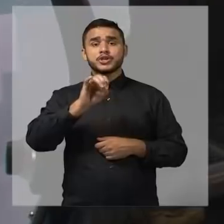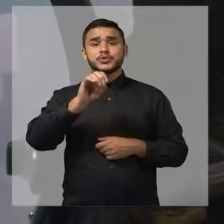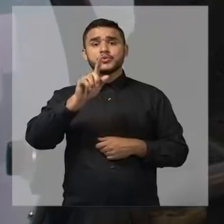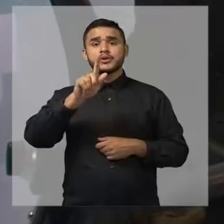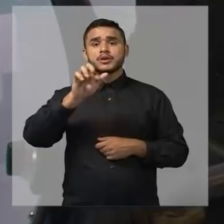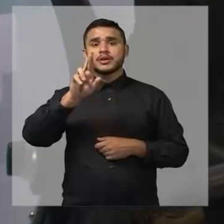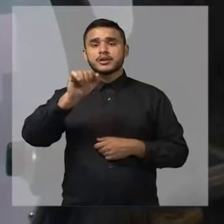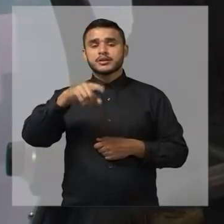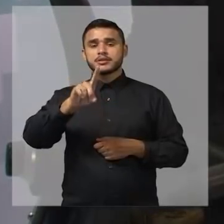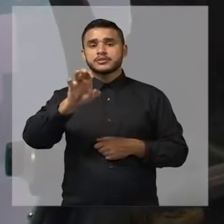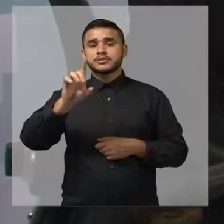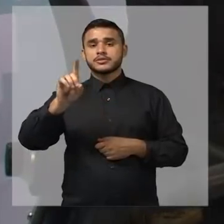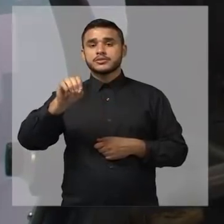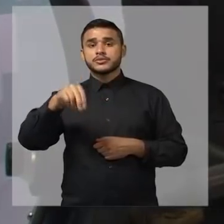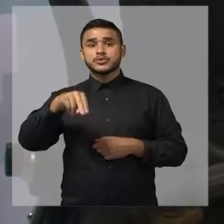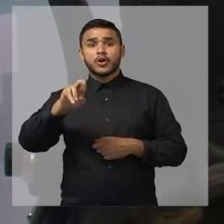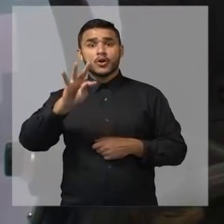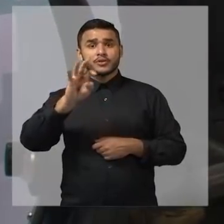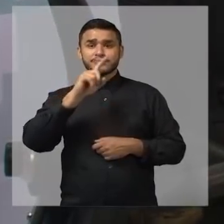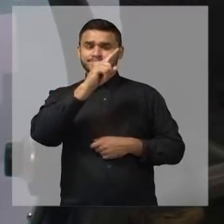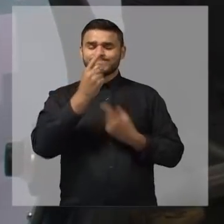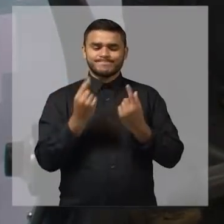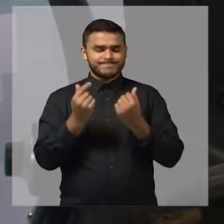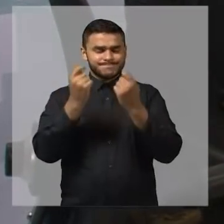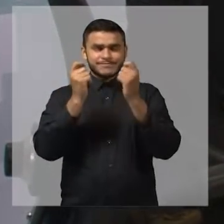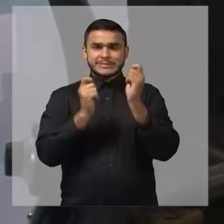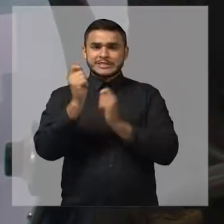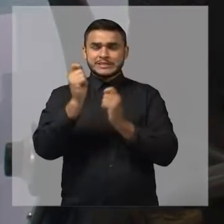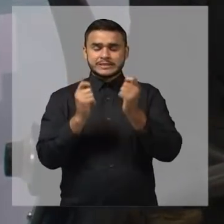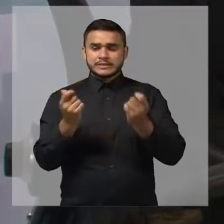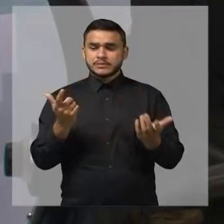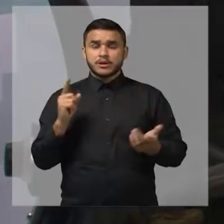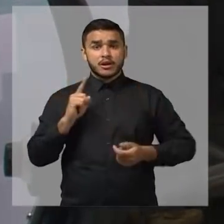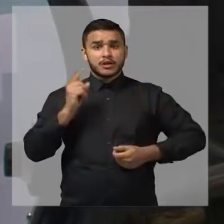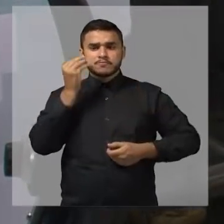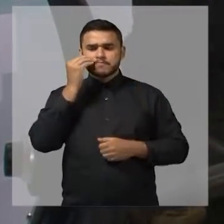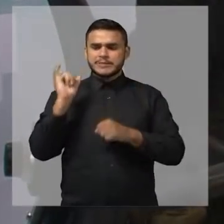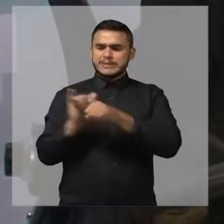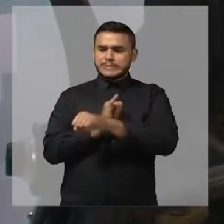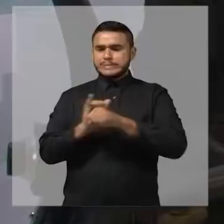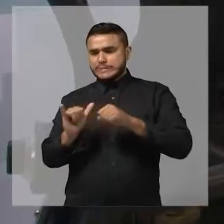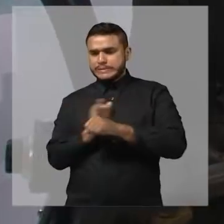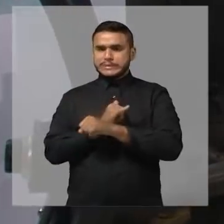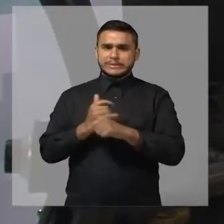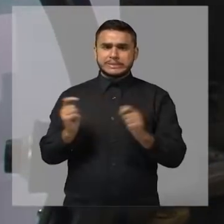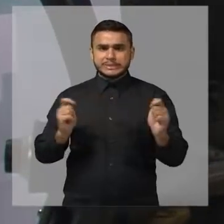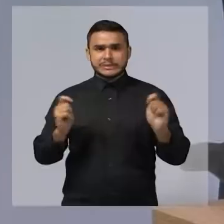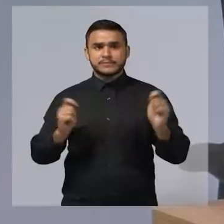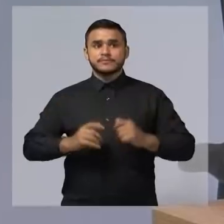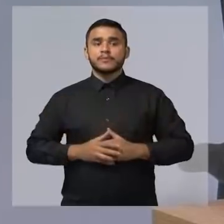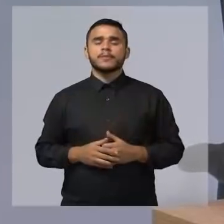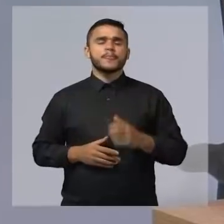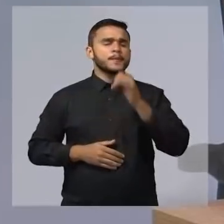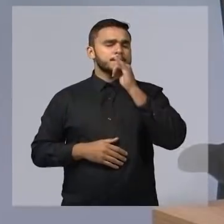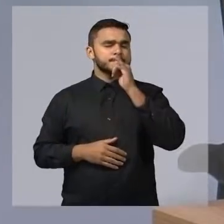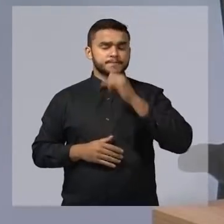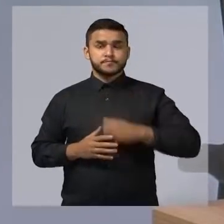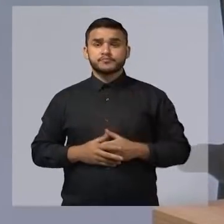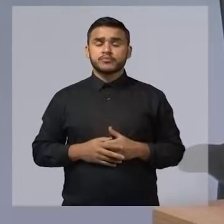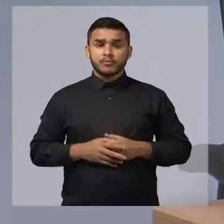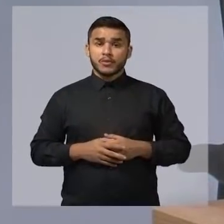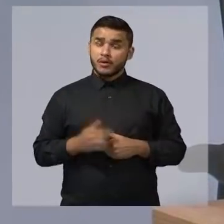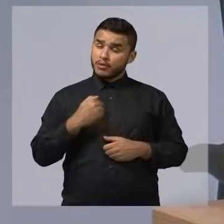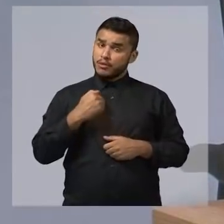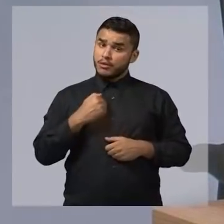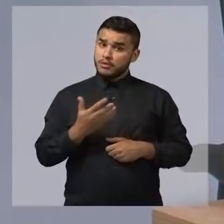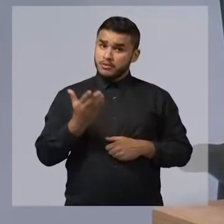Né? Não tem dinheiro para nada e realmente fica difícil. Mesmo assim, a gente tenta com o que pode ali. Para você ter uma ideia, mas para eu manter o